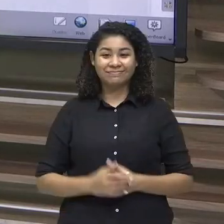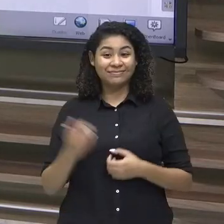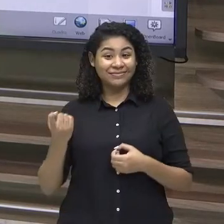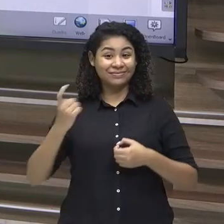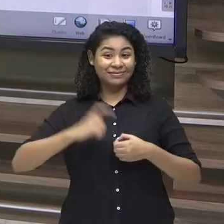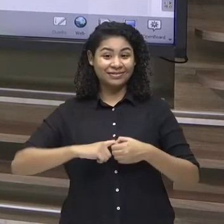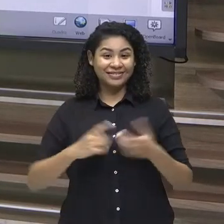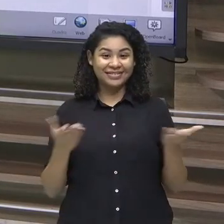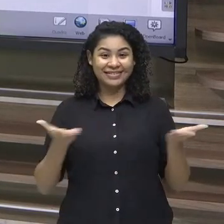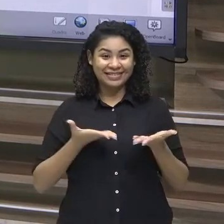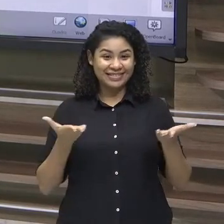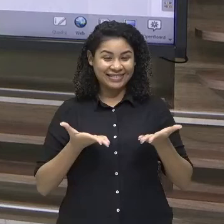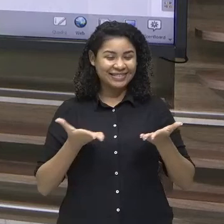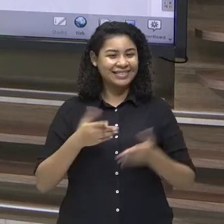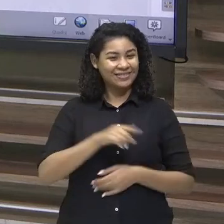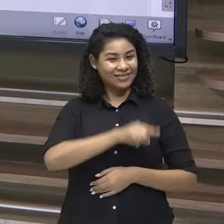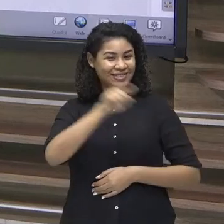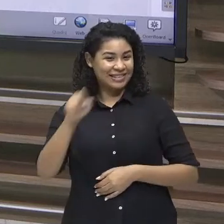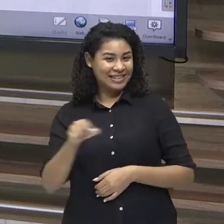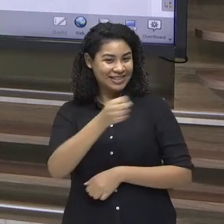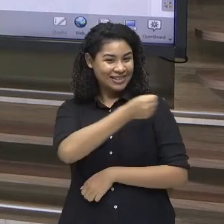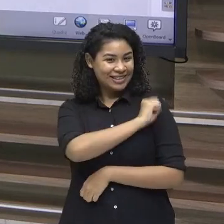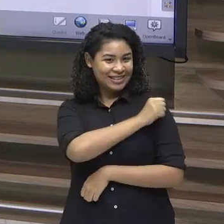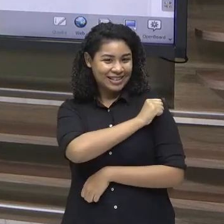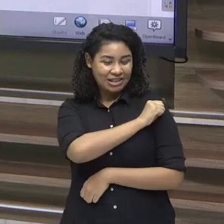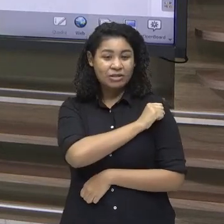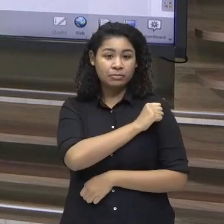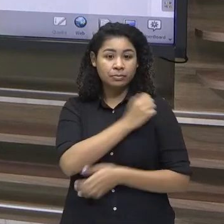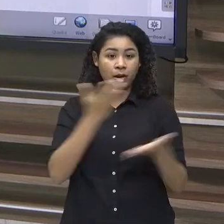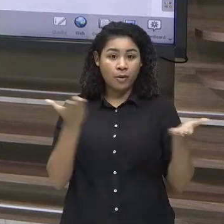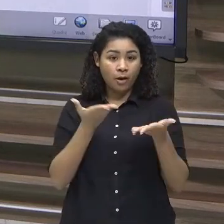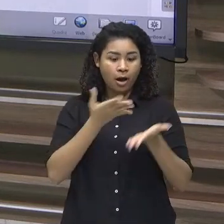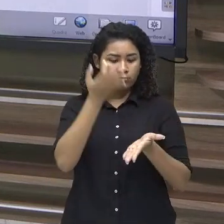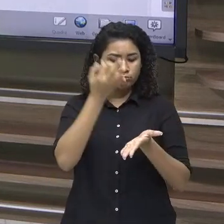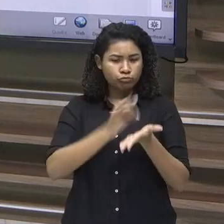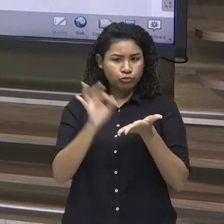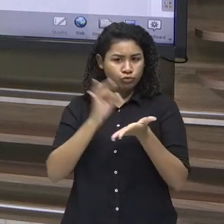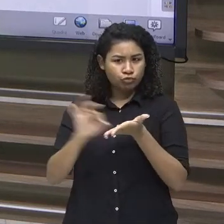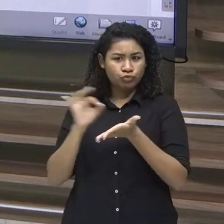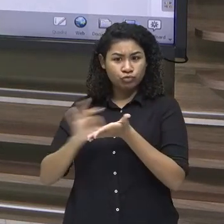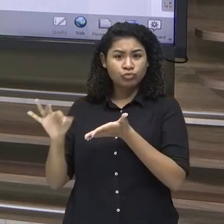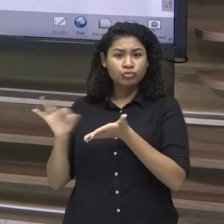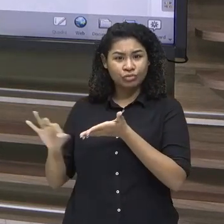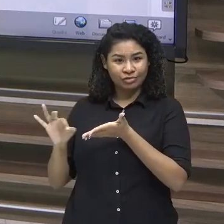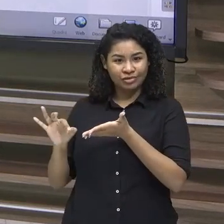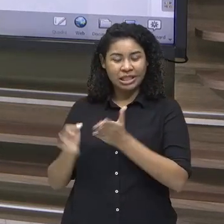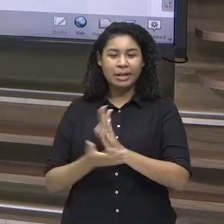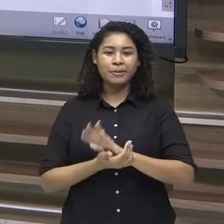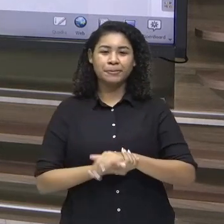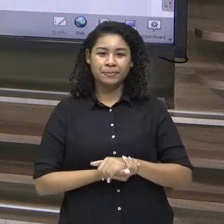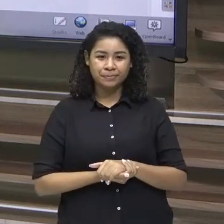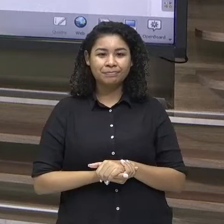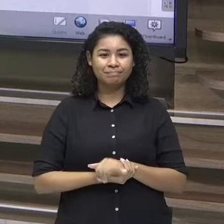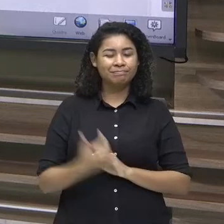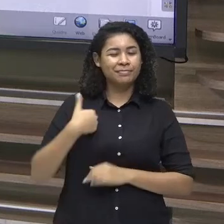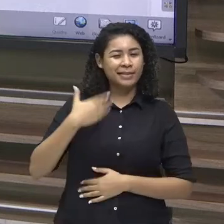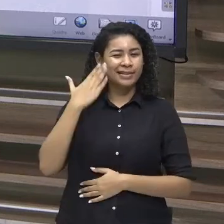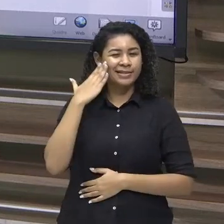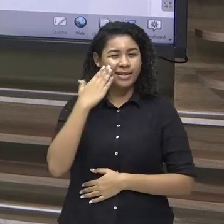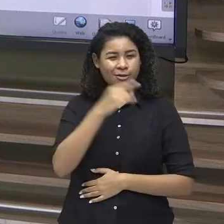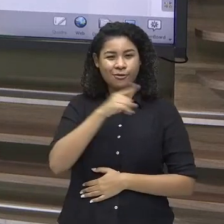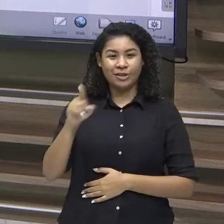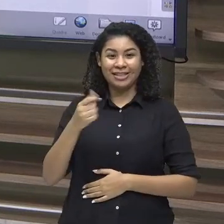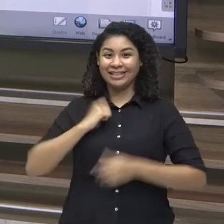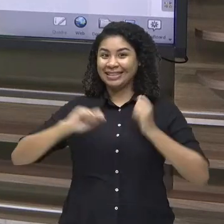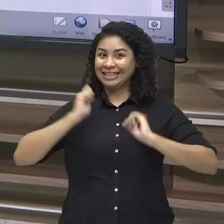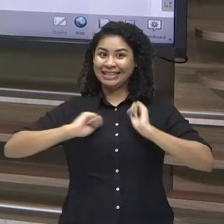Estamos de volta, povo do 8º ano, para a gente corrigir a atividade que a gente passou para vocês anteriormente, gente. Estou vendo que vocês estão muito